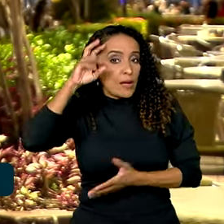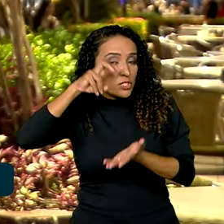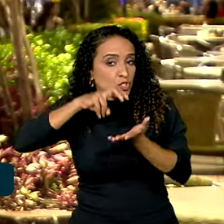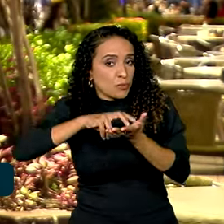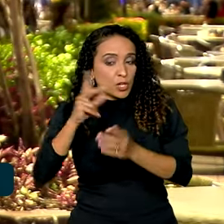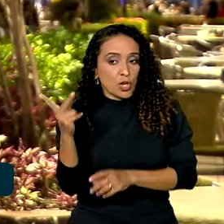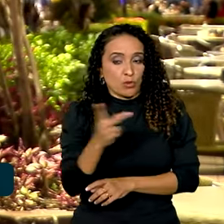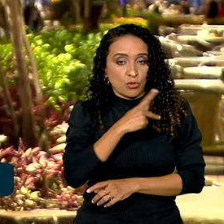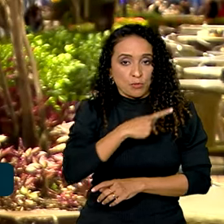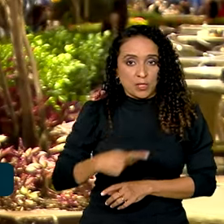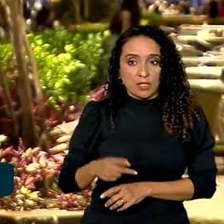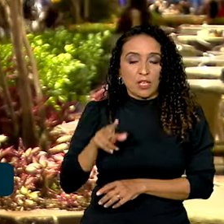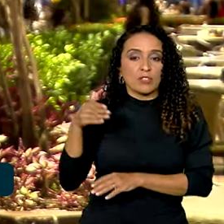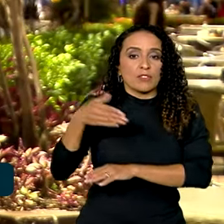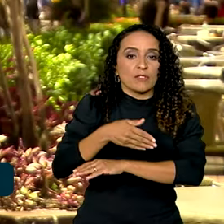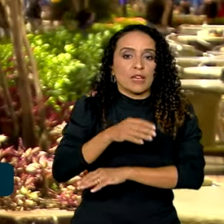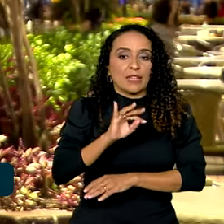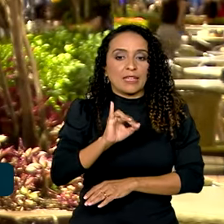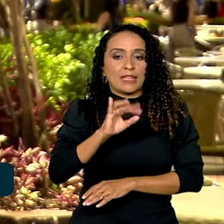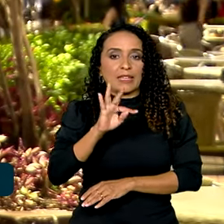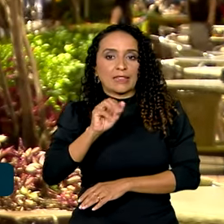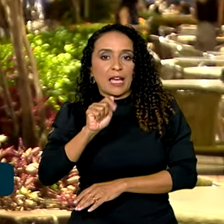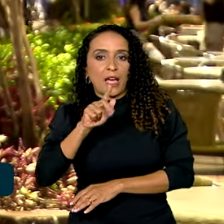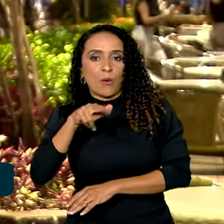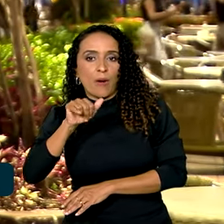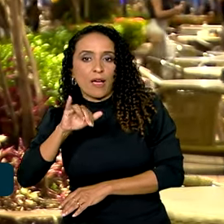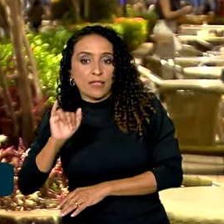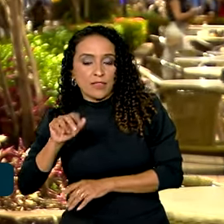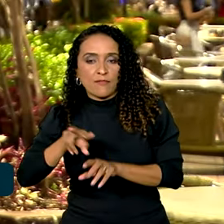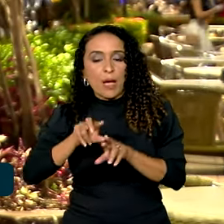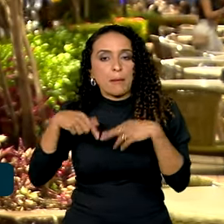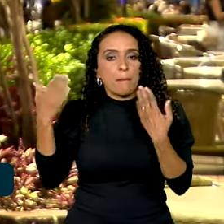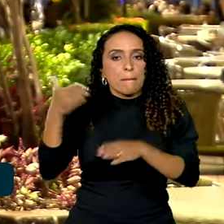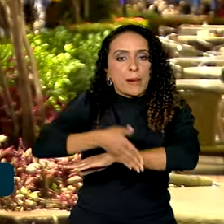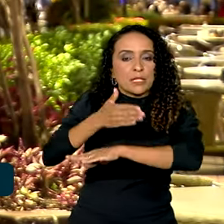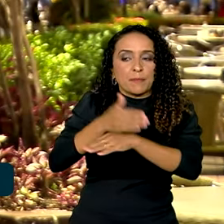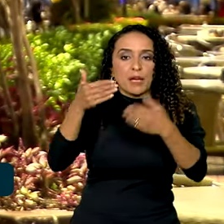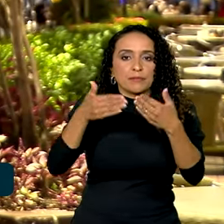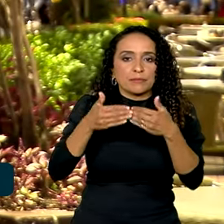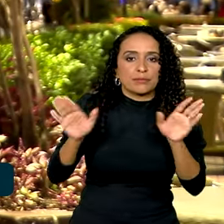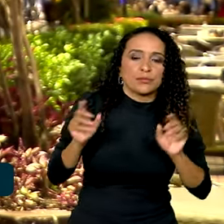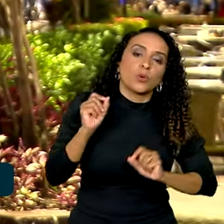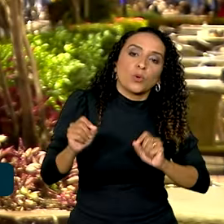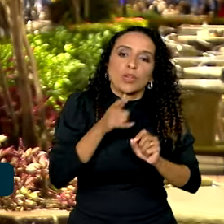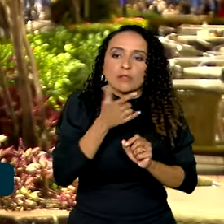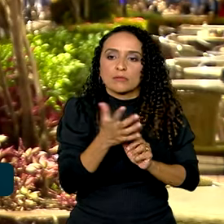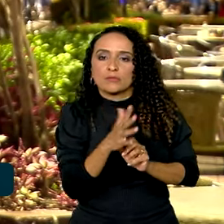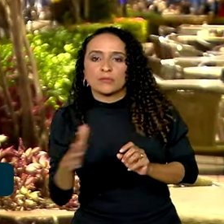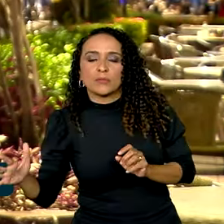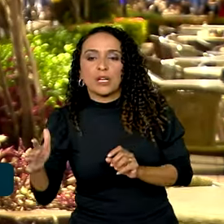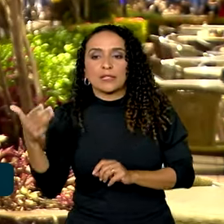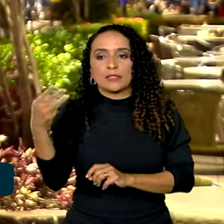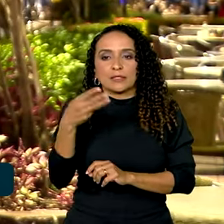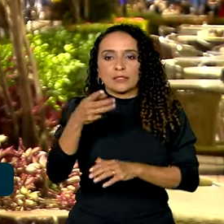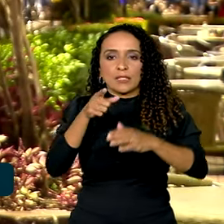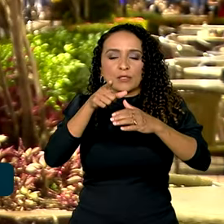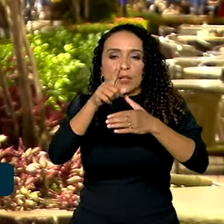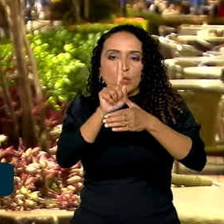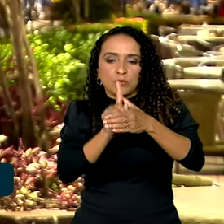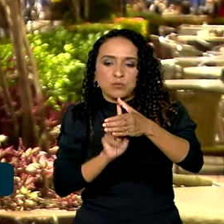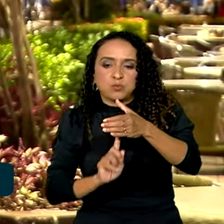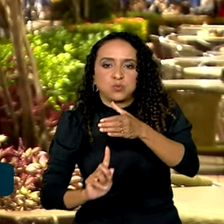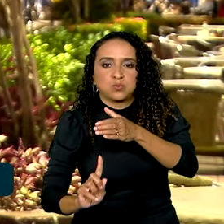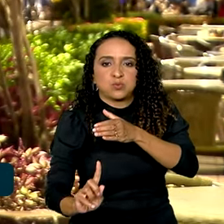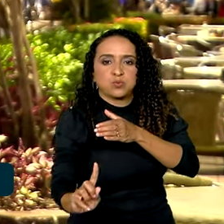presidentes vão para Itaguaí, na Costa Verde Fluminense, onde participam do lançamento ao mar do terceiro submarino do Programa